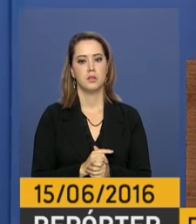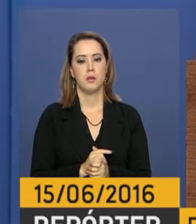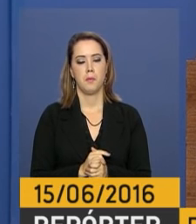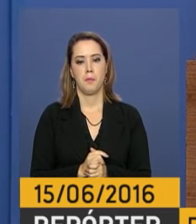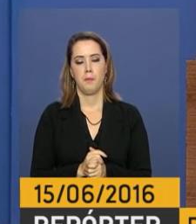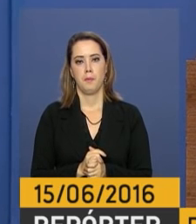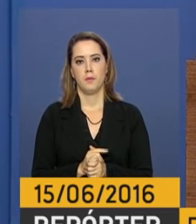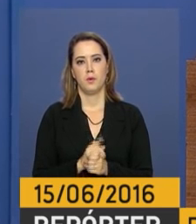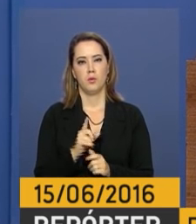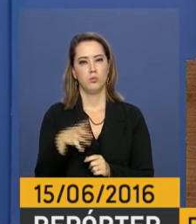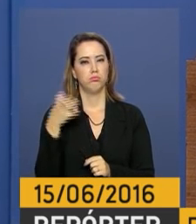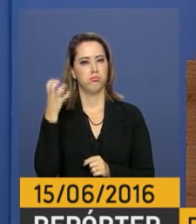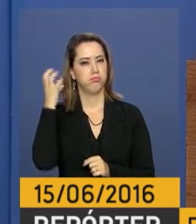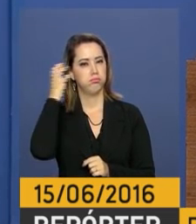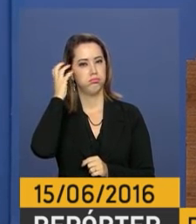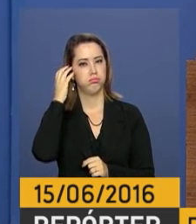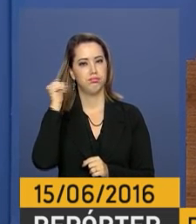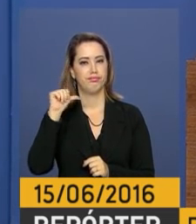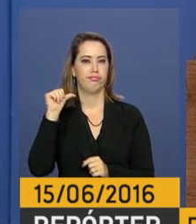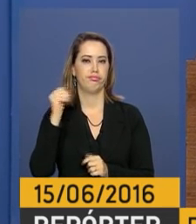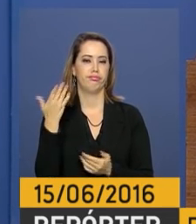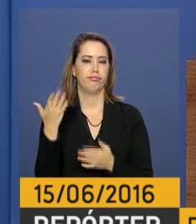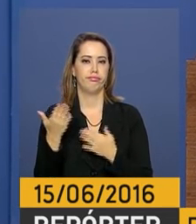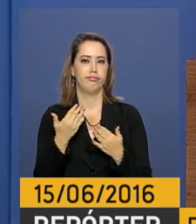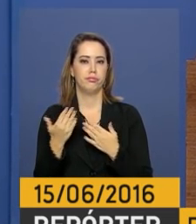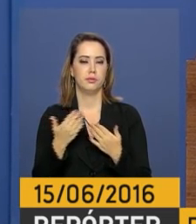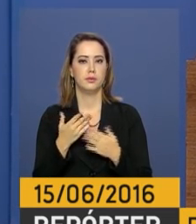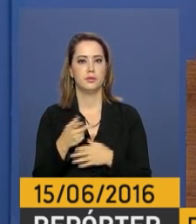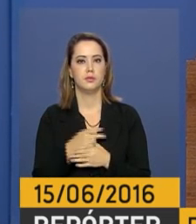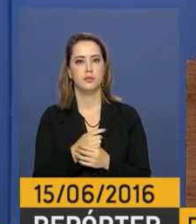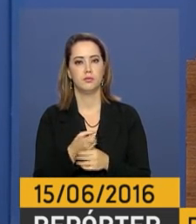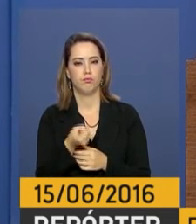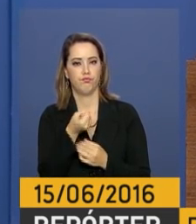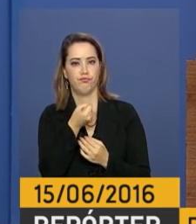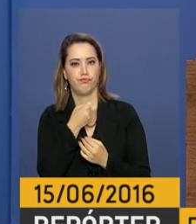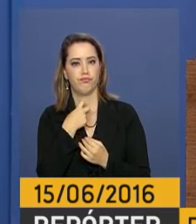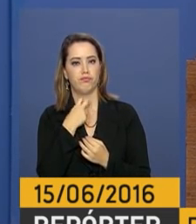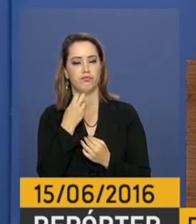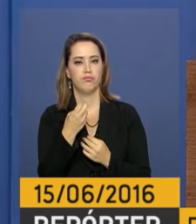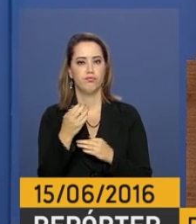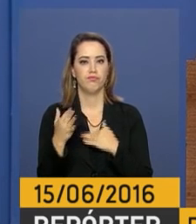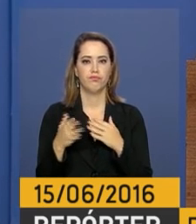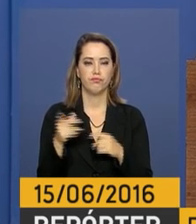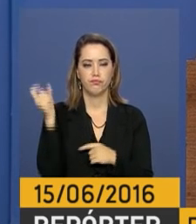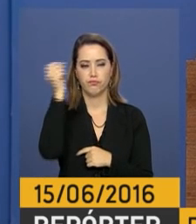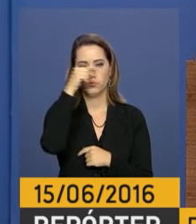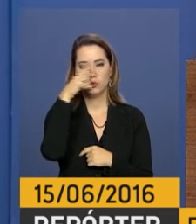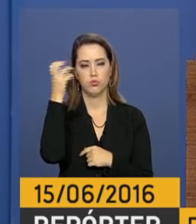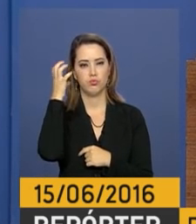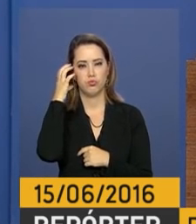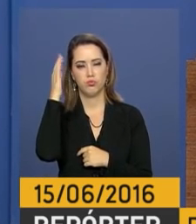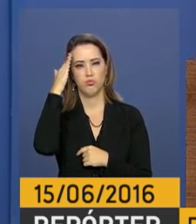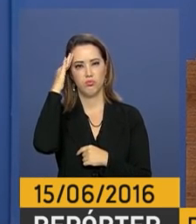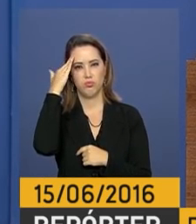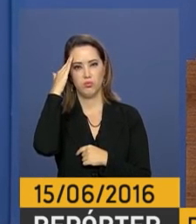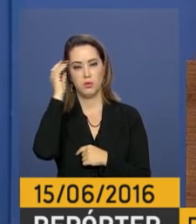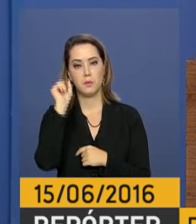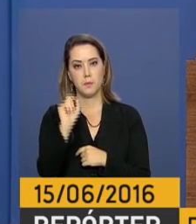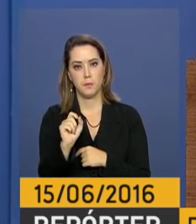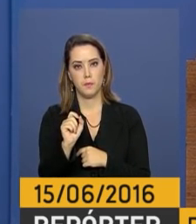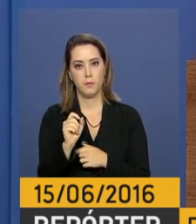o a qualidade do som aqui não é muito compatível com a voz de quem tá perguntando aqui. A qualidade fica ruim. Deixa eu só deixar